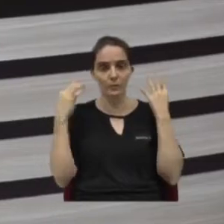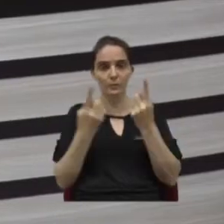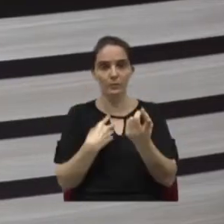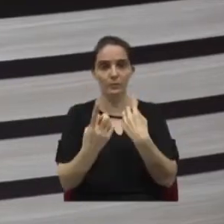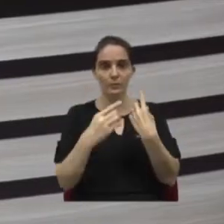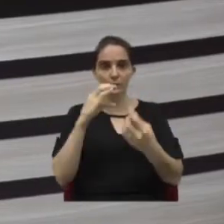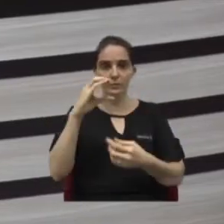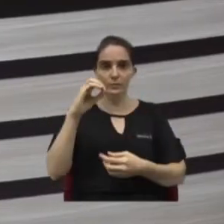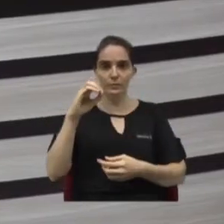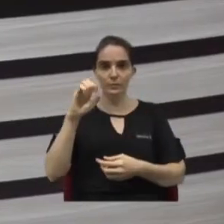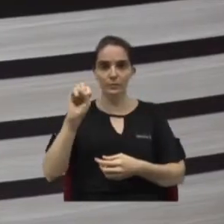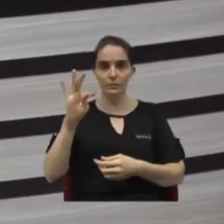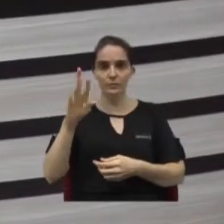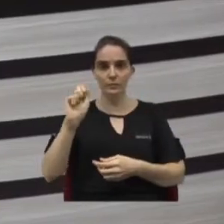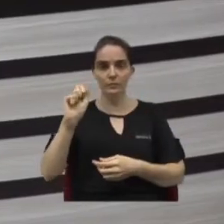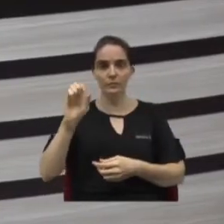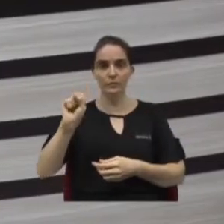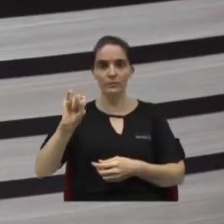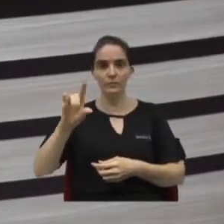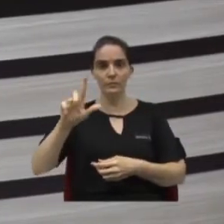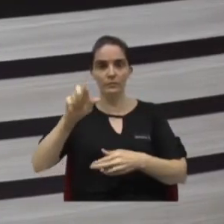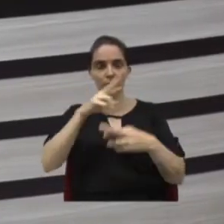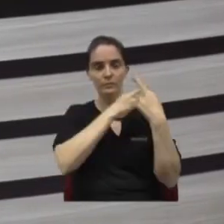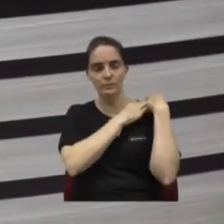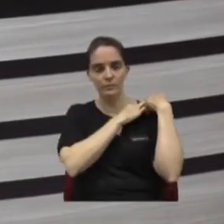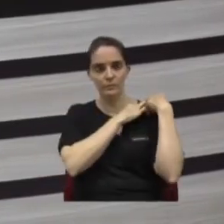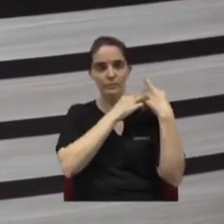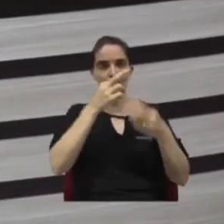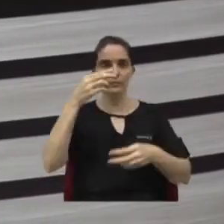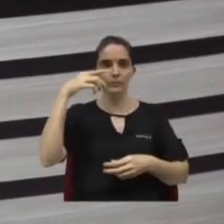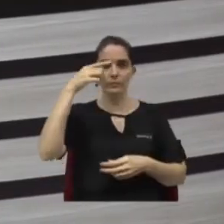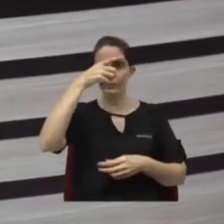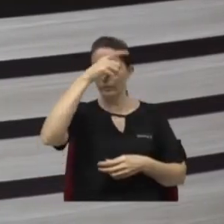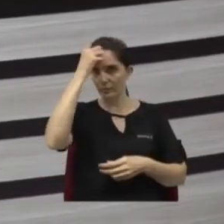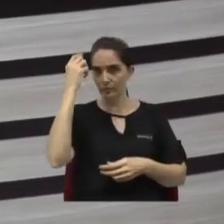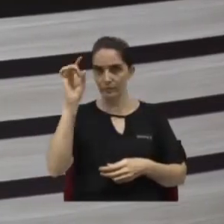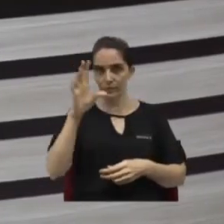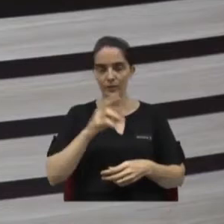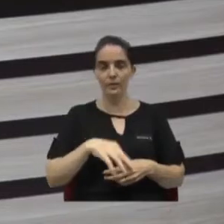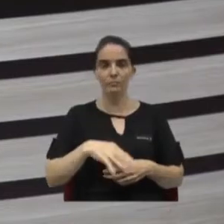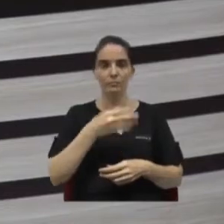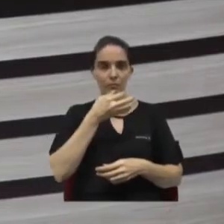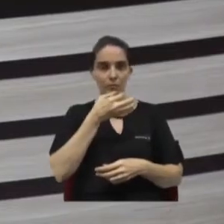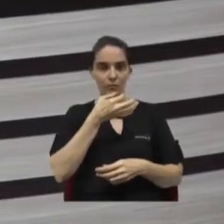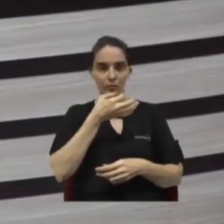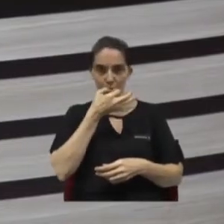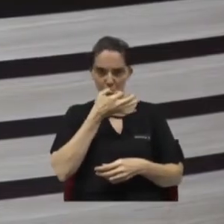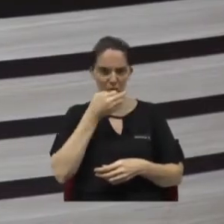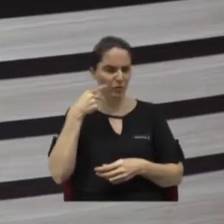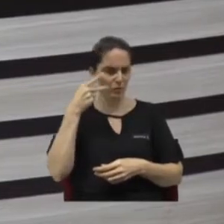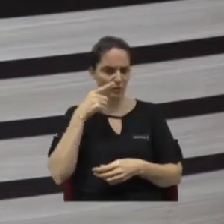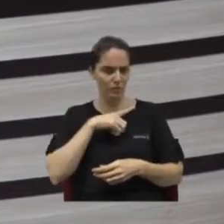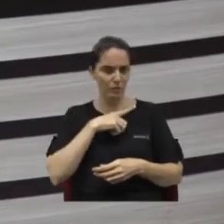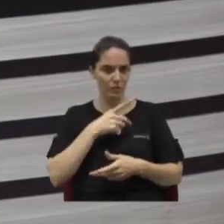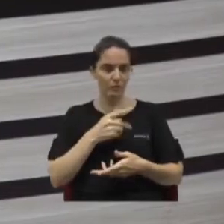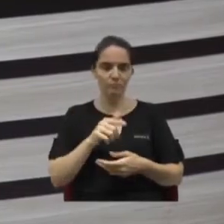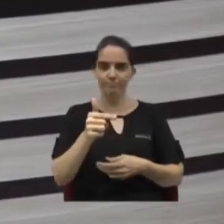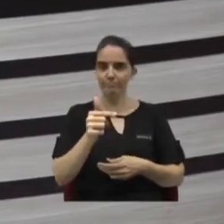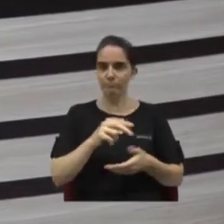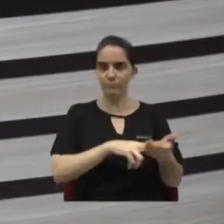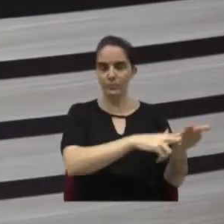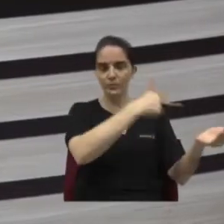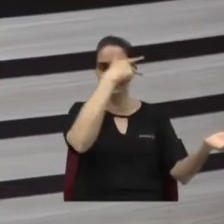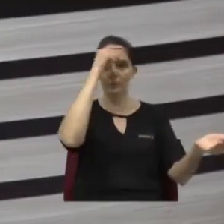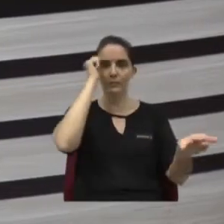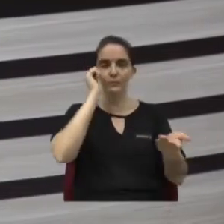Silva. Autoria, vereador Wagner Barbosa. Algum vereador deseja discutir o requerimento 78/19? Não havendo,